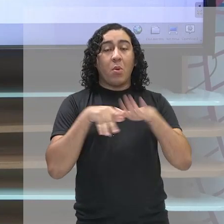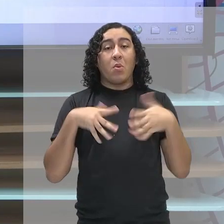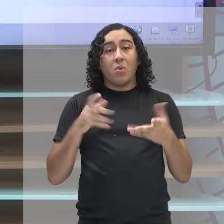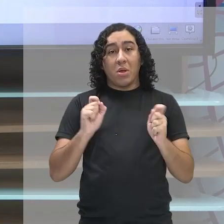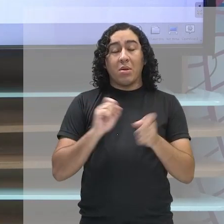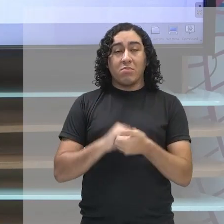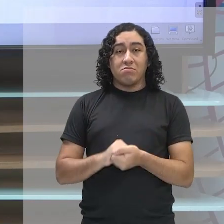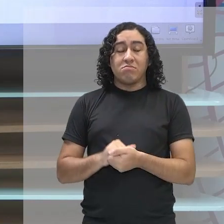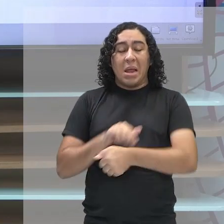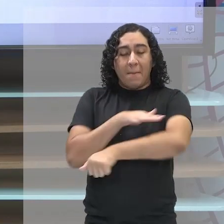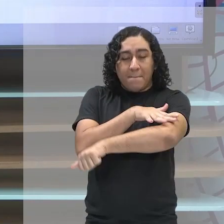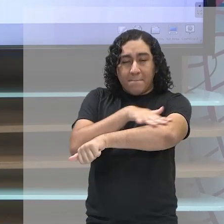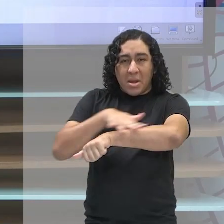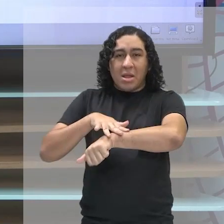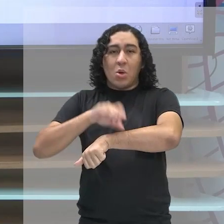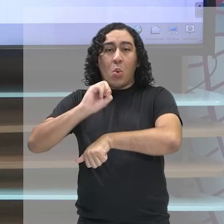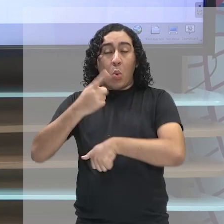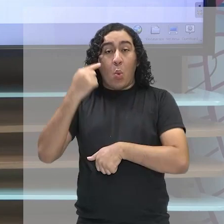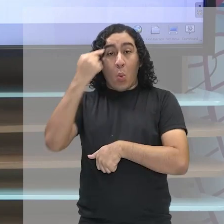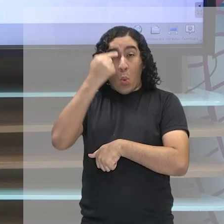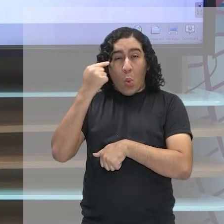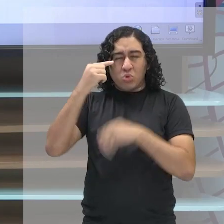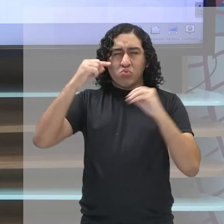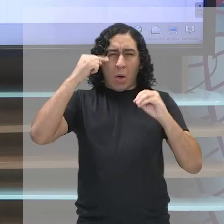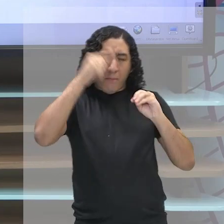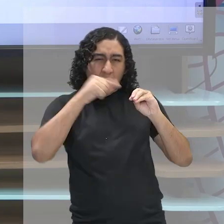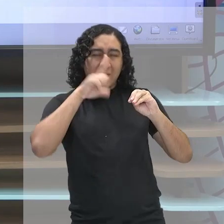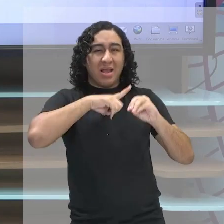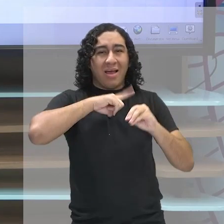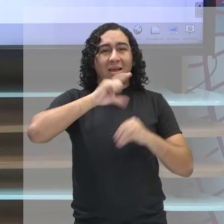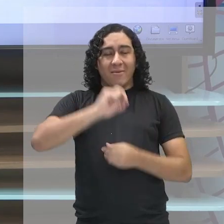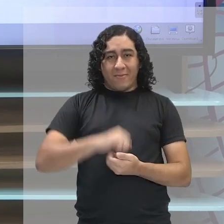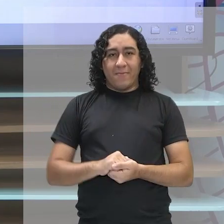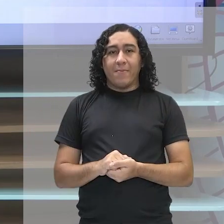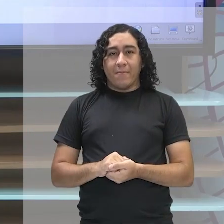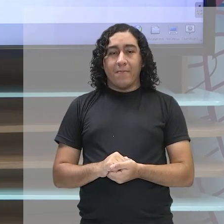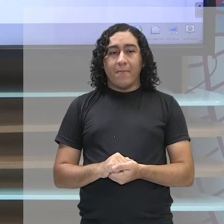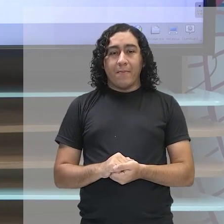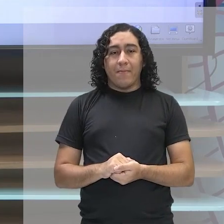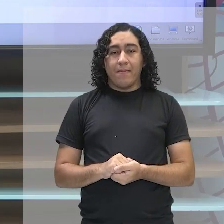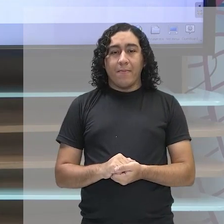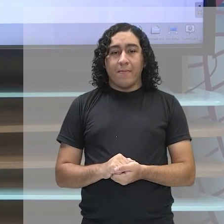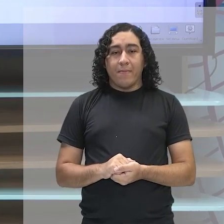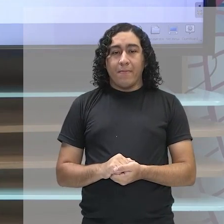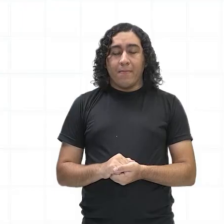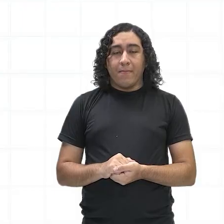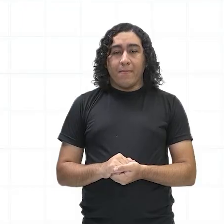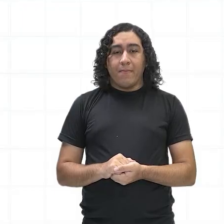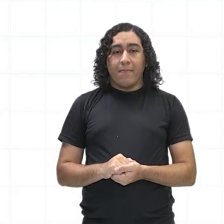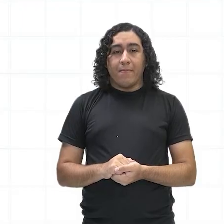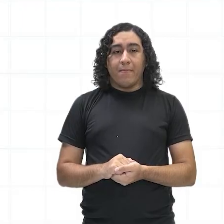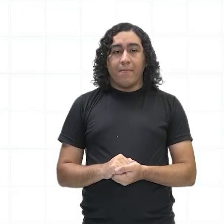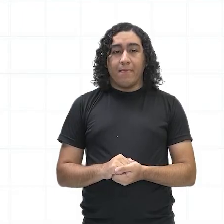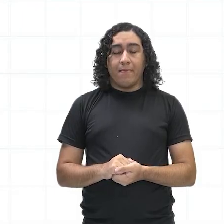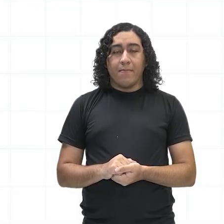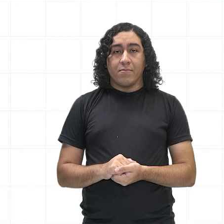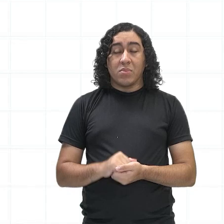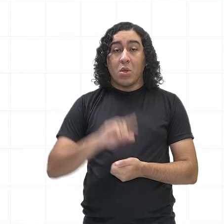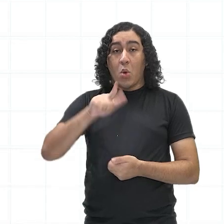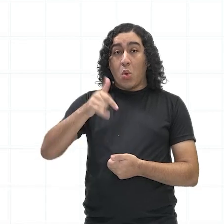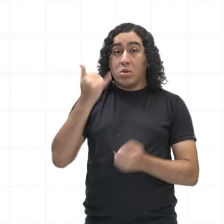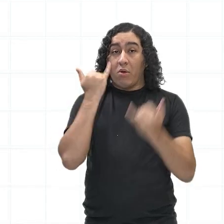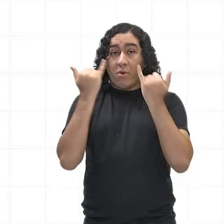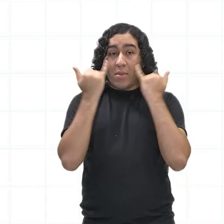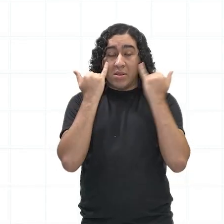mais amarelada ou o olho mais amarelado, né? Uma característica das hepatites virais também. Vamos ver aí mais informações sobre a hepatite